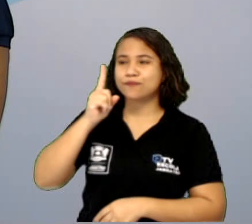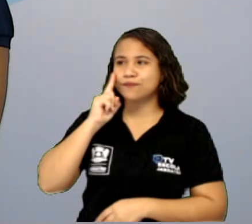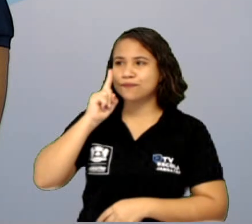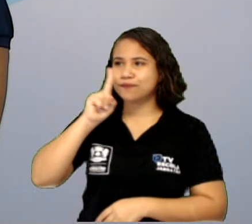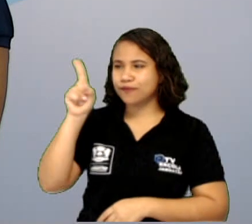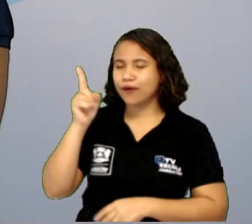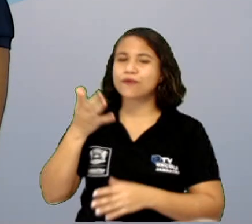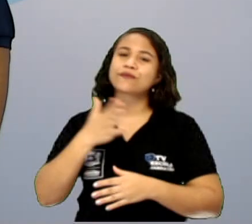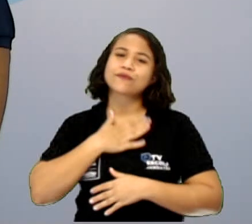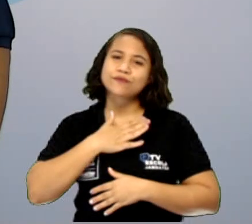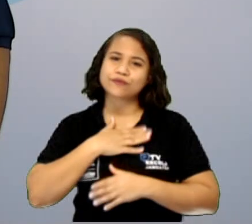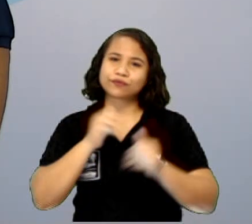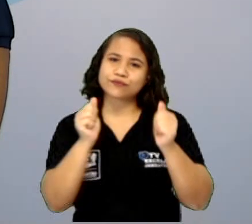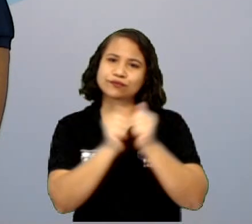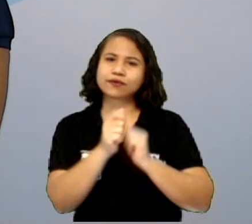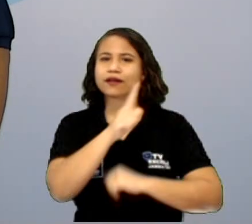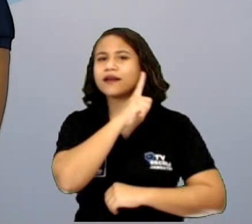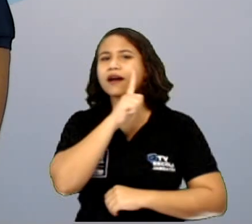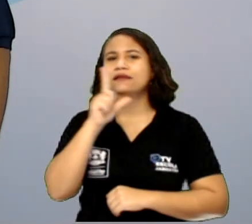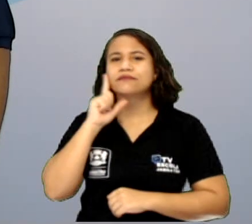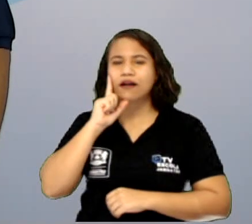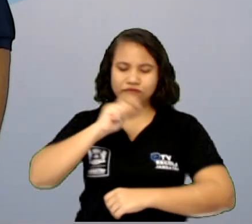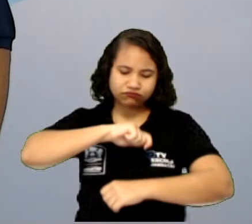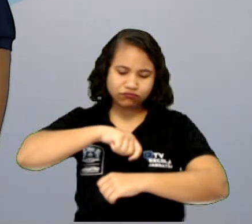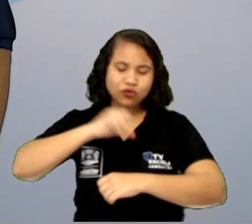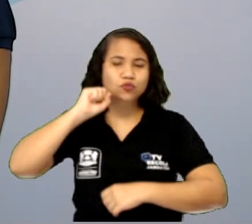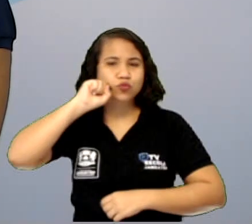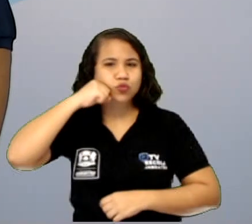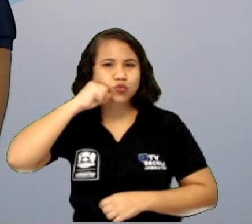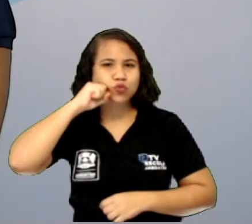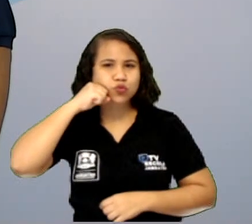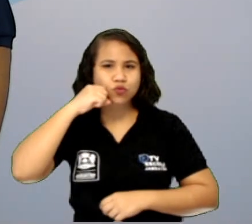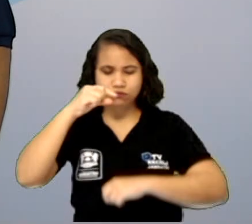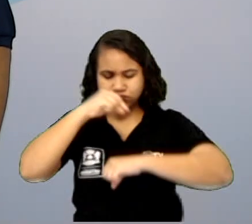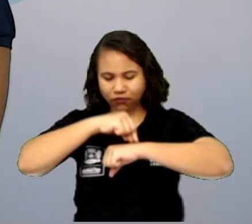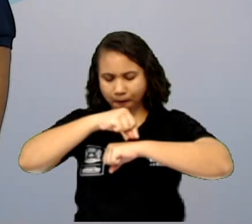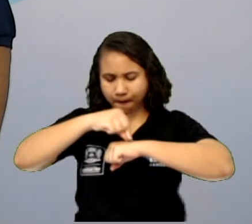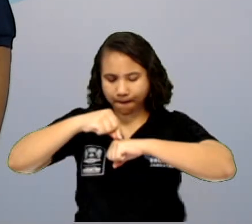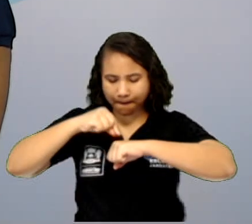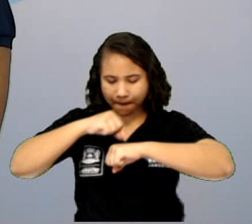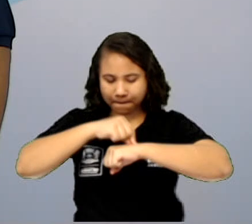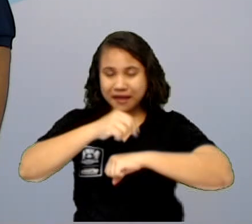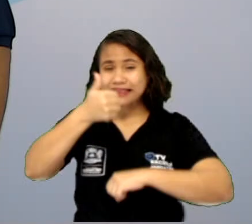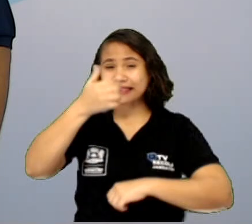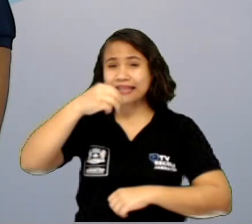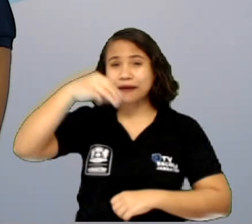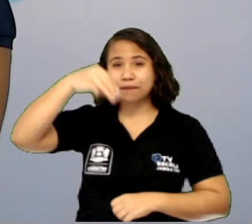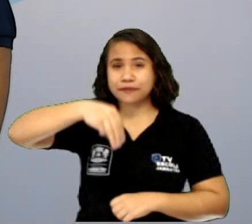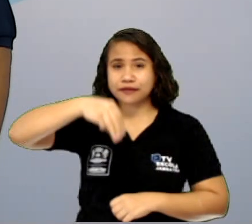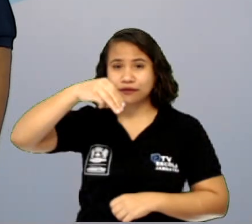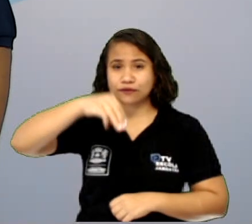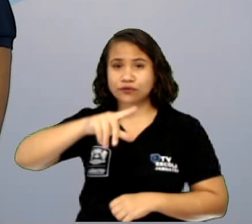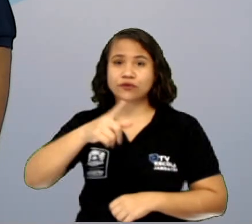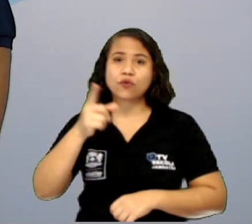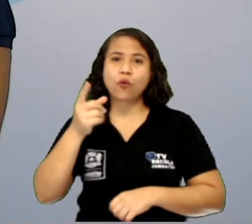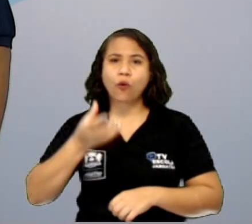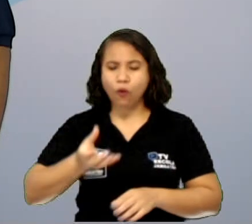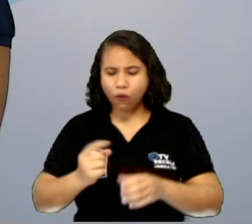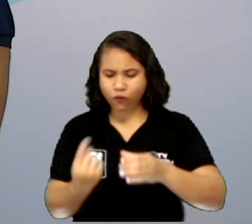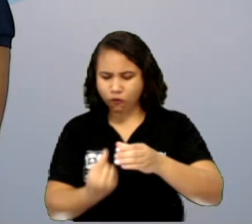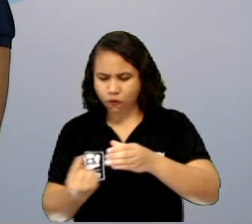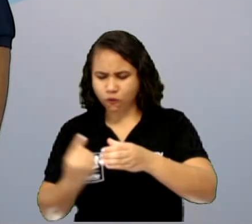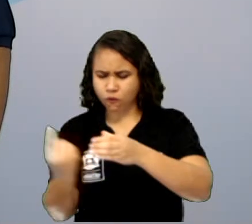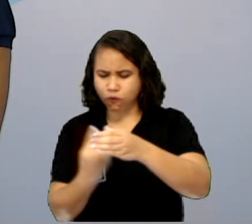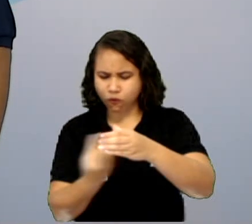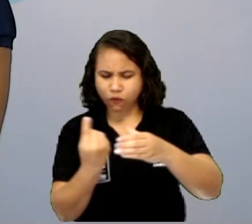uma lanchonete seu Alcides prepara suco de morango todos os dias em 10 minutos utilizando quatro liquidificadores